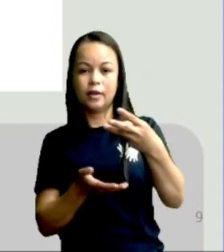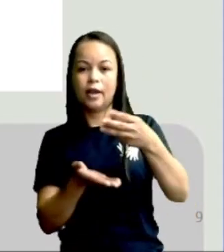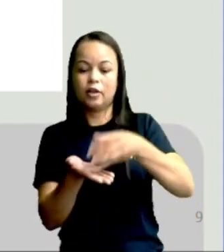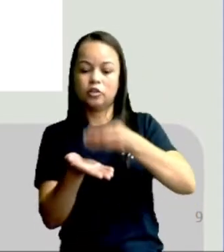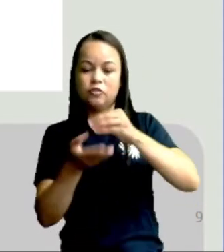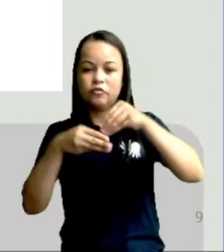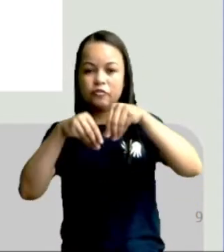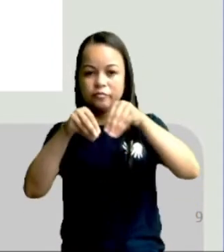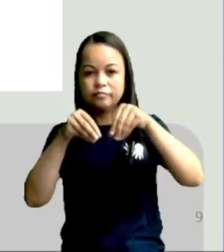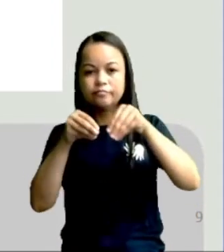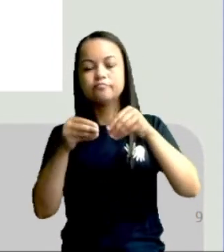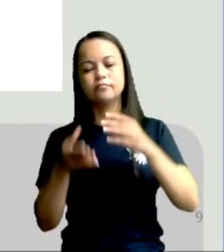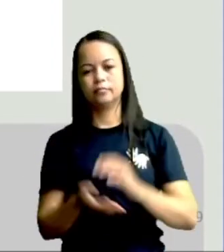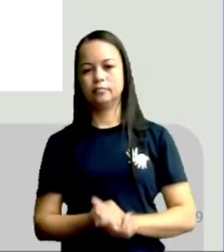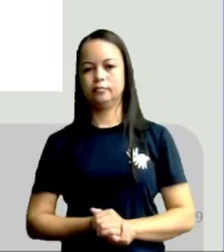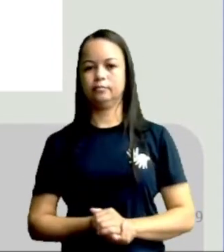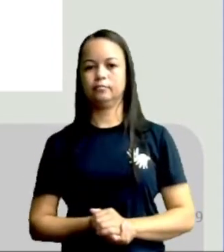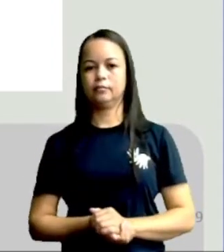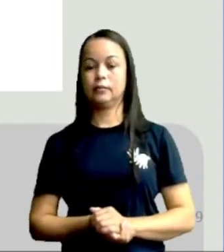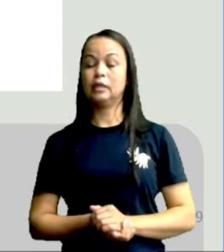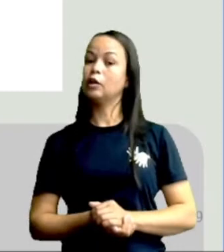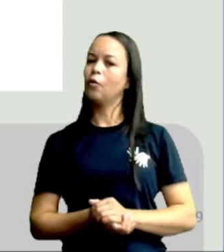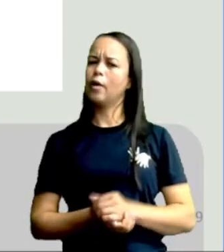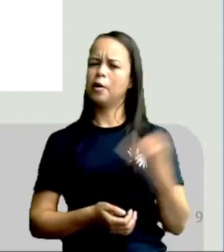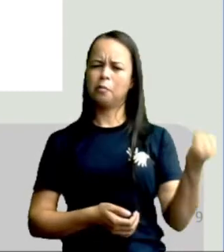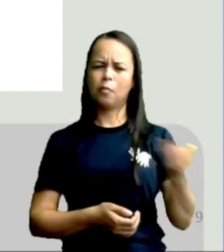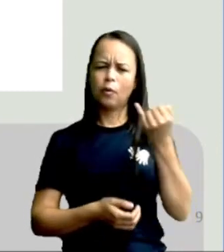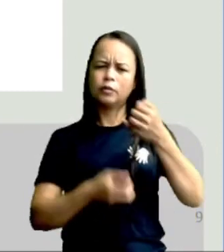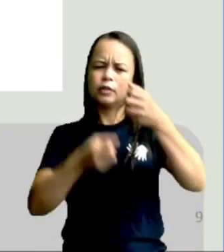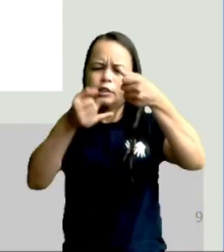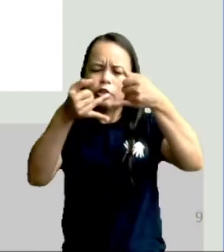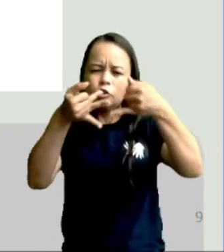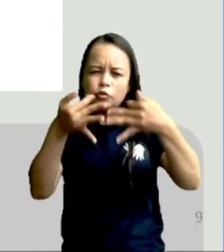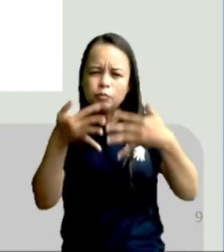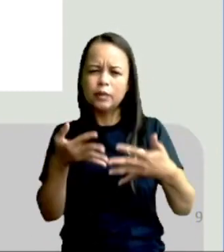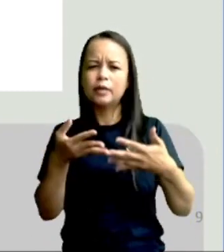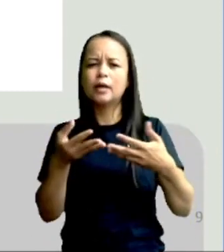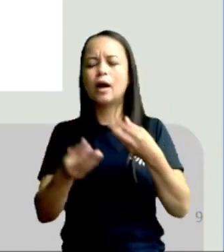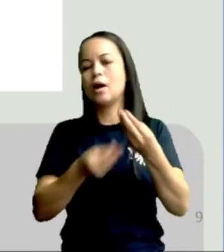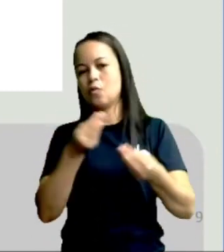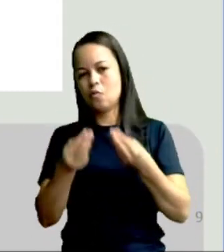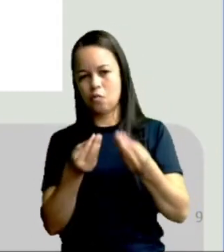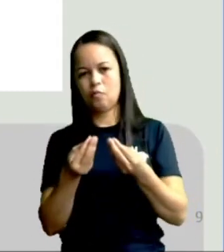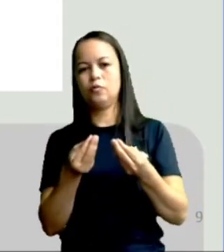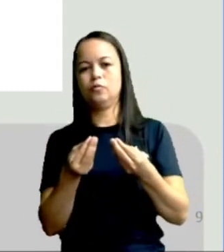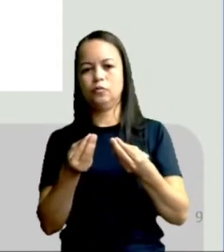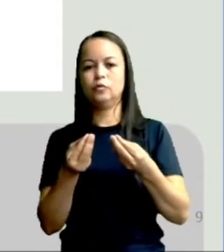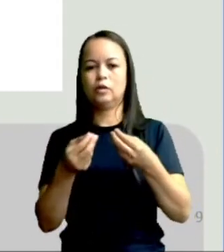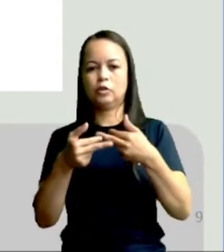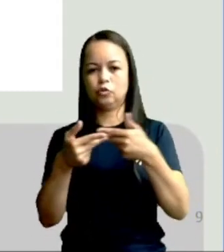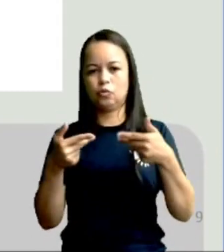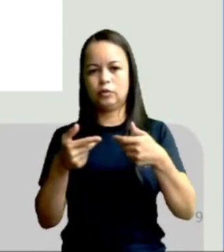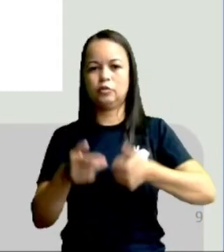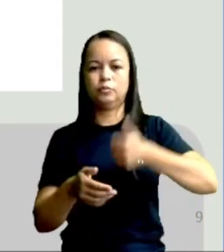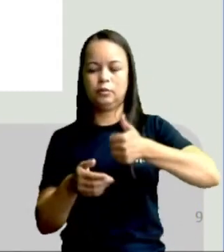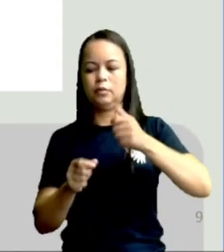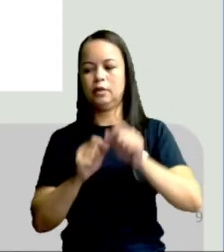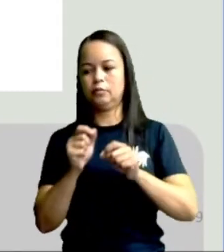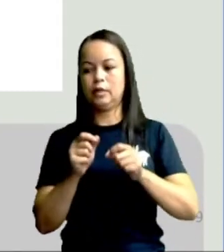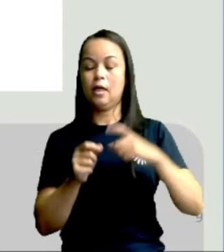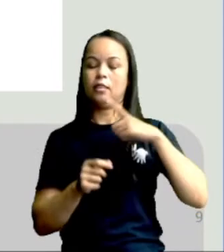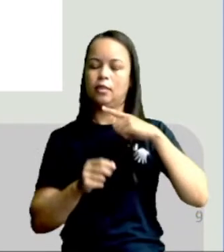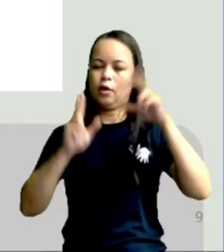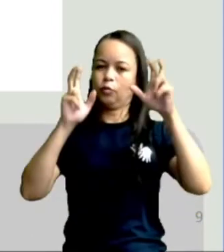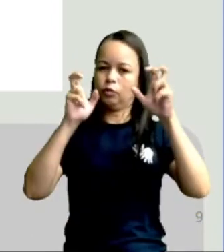é muito importante você explicar os ingredientes primeiro. Tem o título, ingredientes. E agora vamos ver